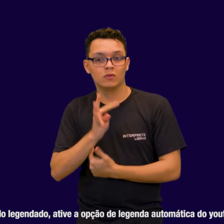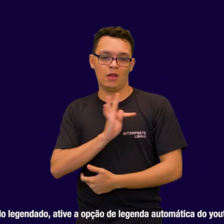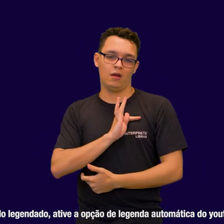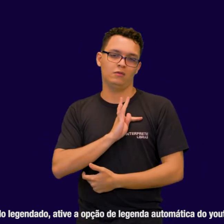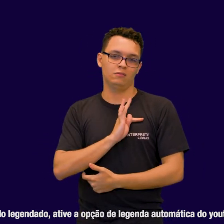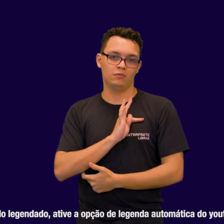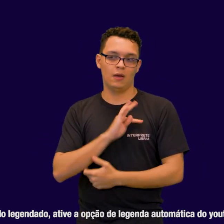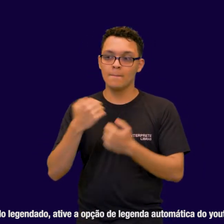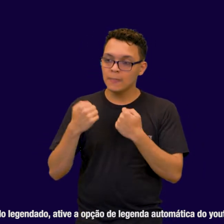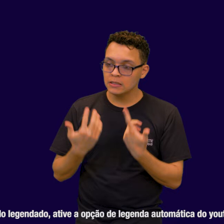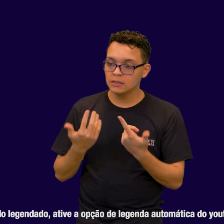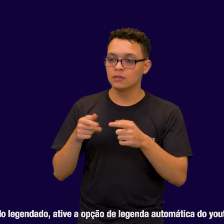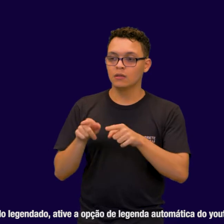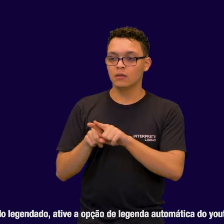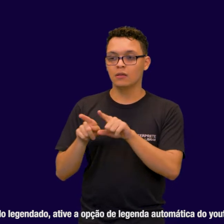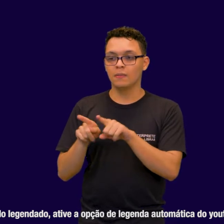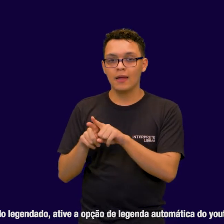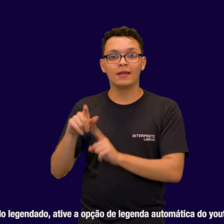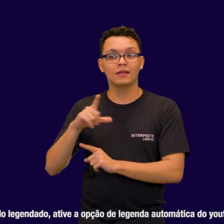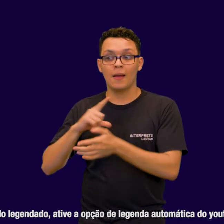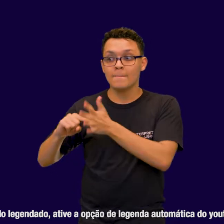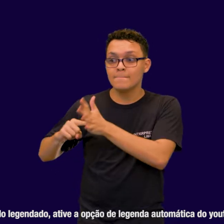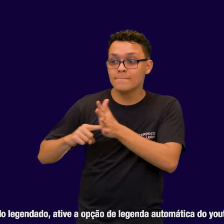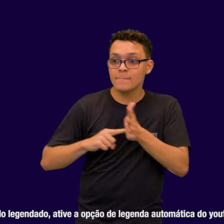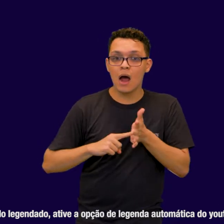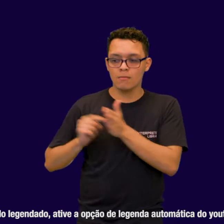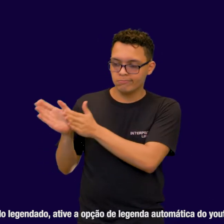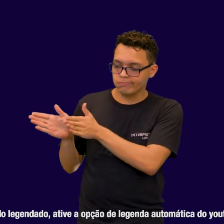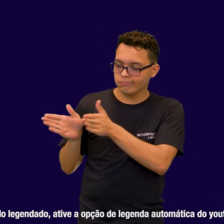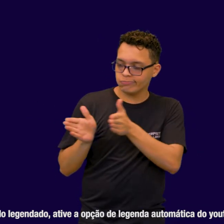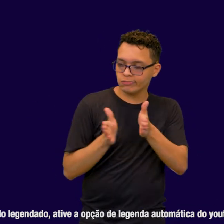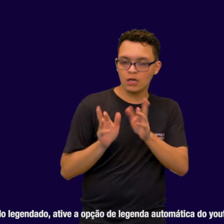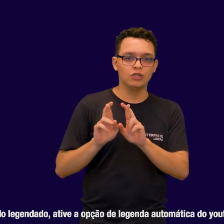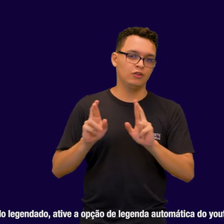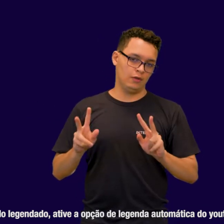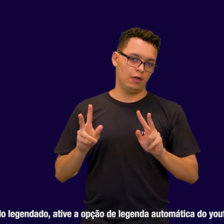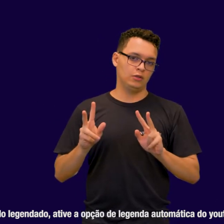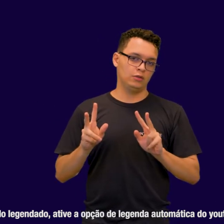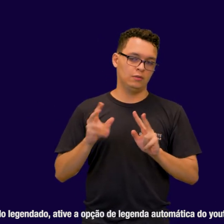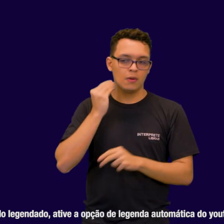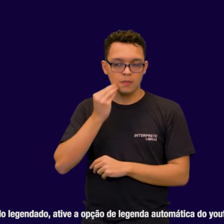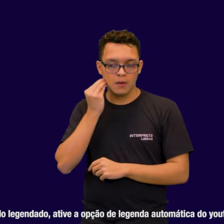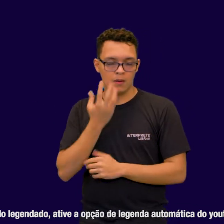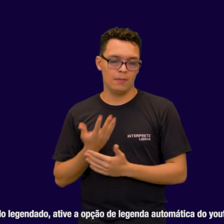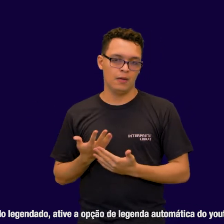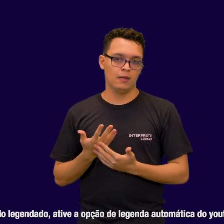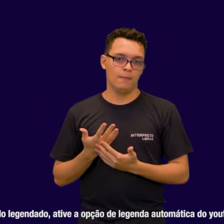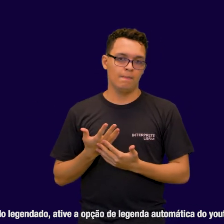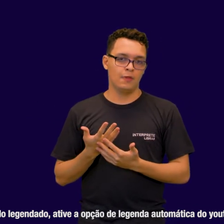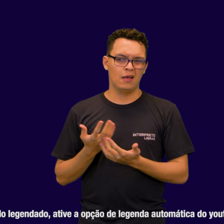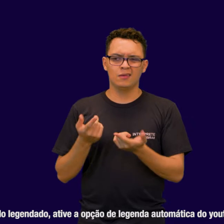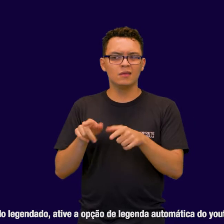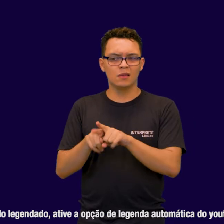técnico, exige também muitos equipamentos, né, para que você se profissionalize. Não